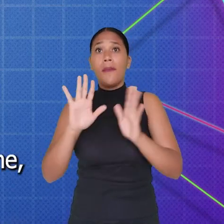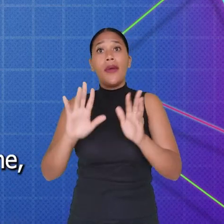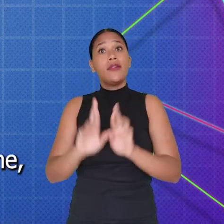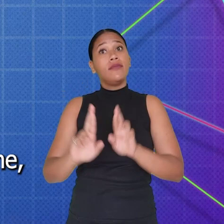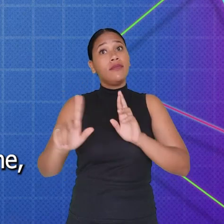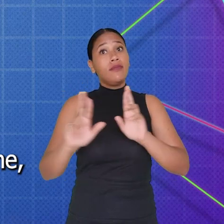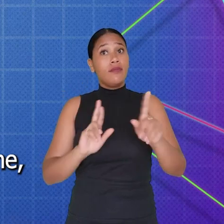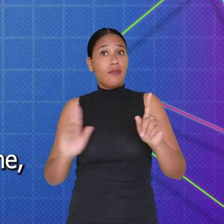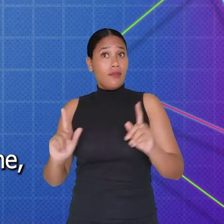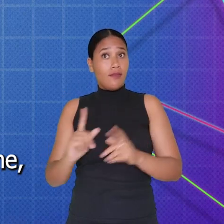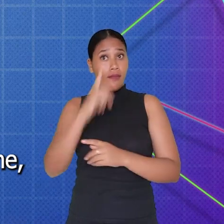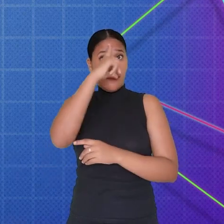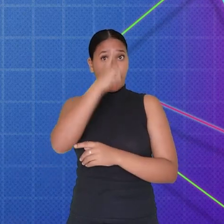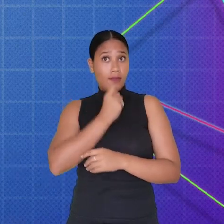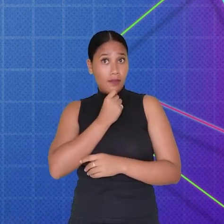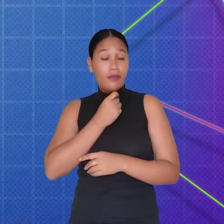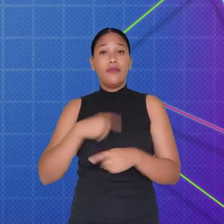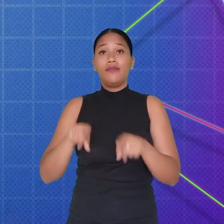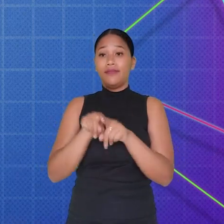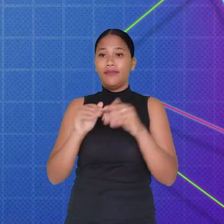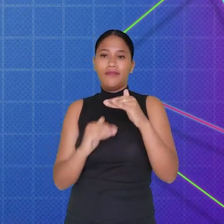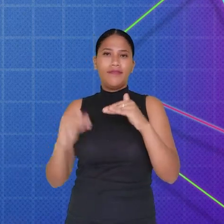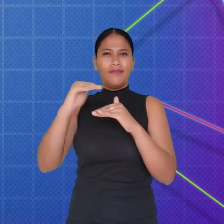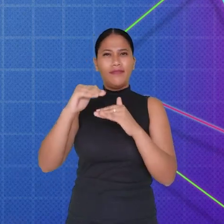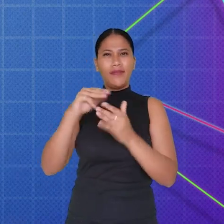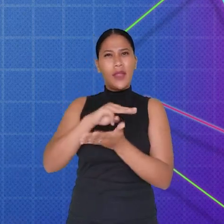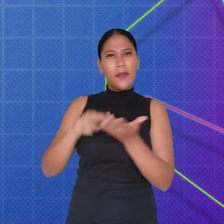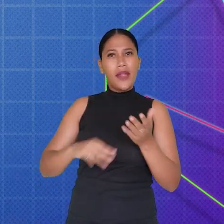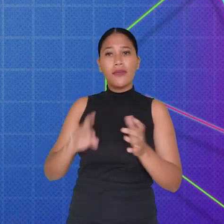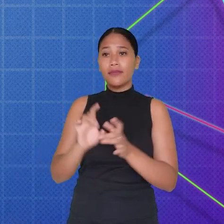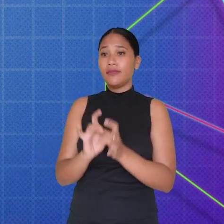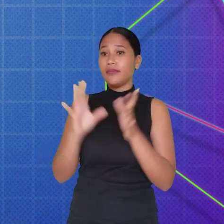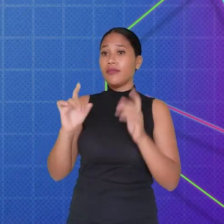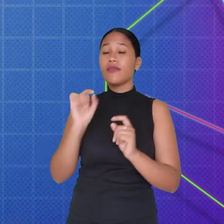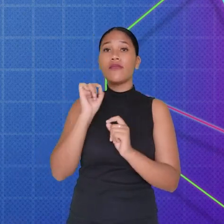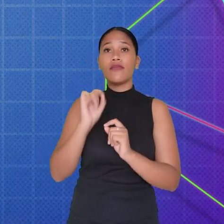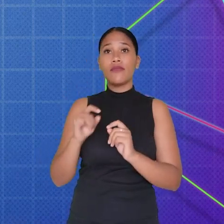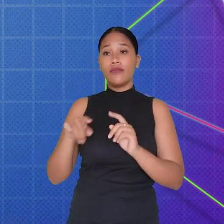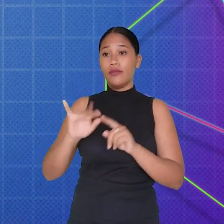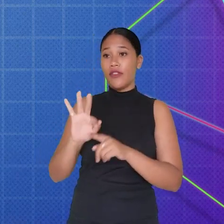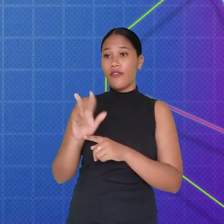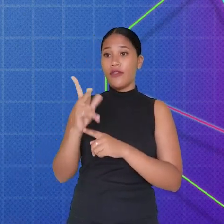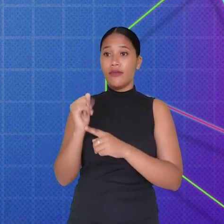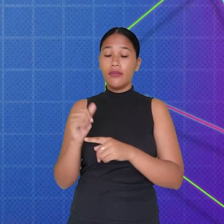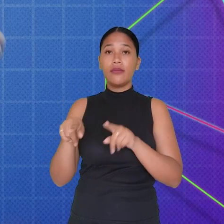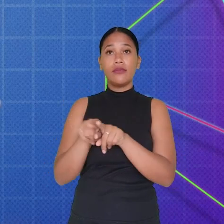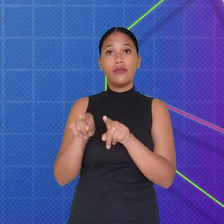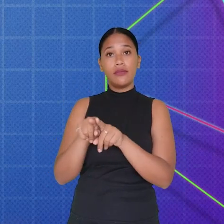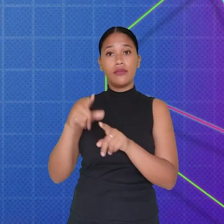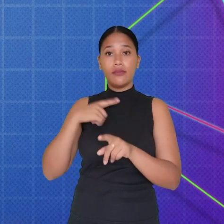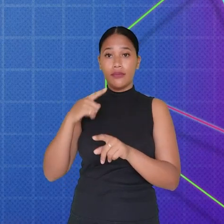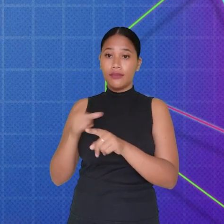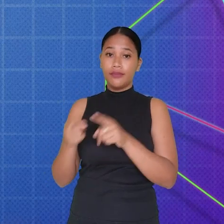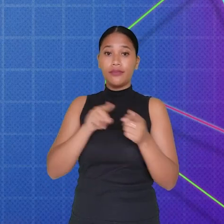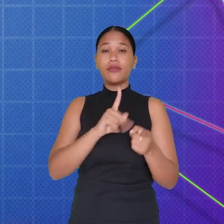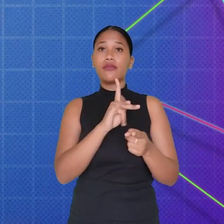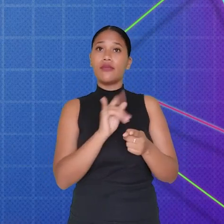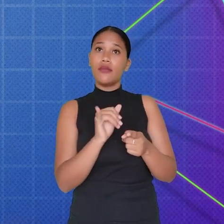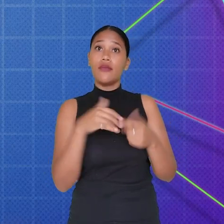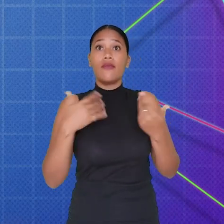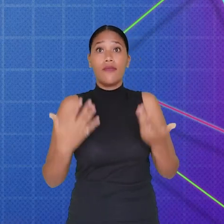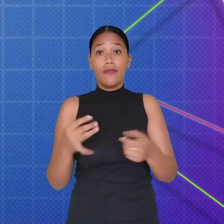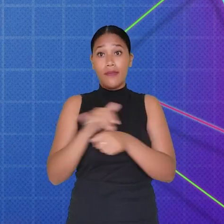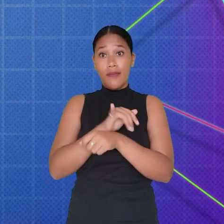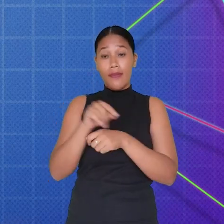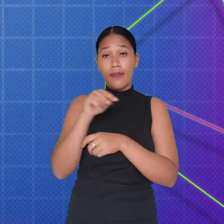com diferentes parâmetros. A sobreposição de métodos permite que uma classe filha sobrescreva um método de classe pai.